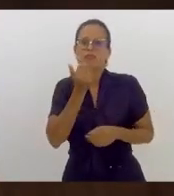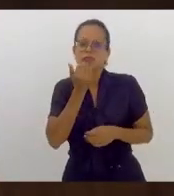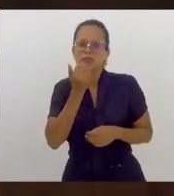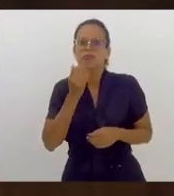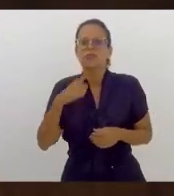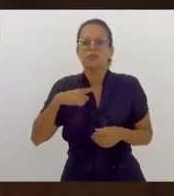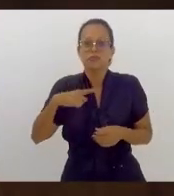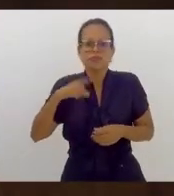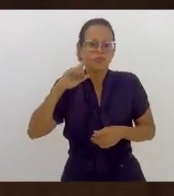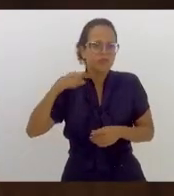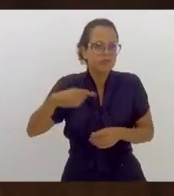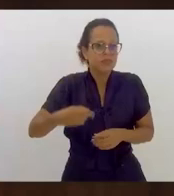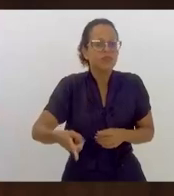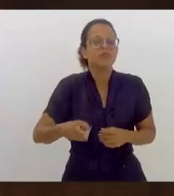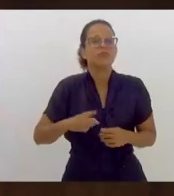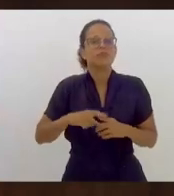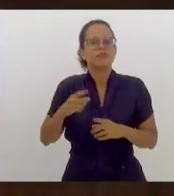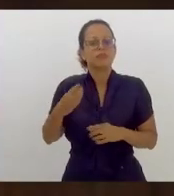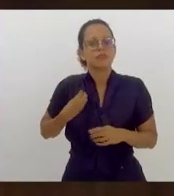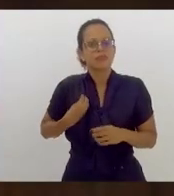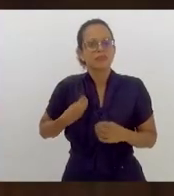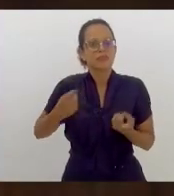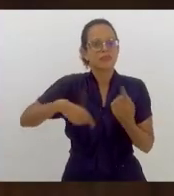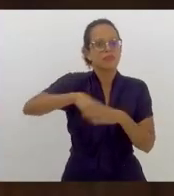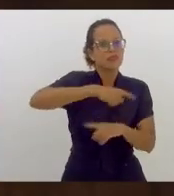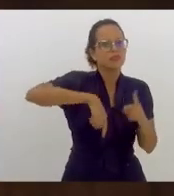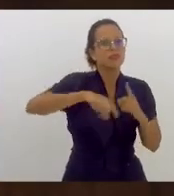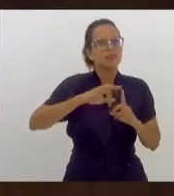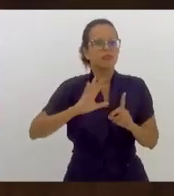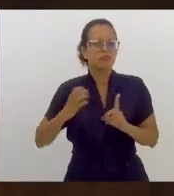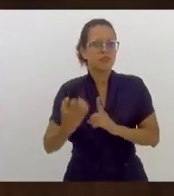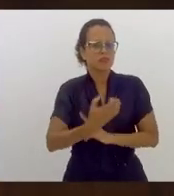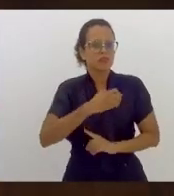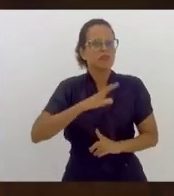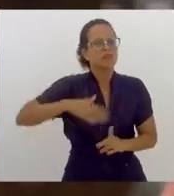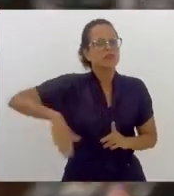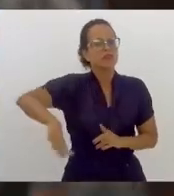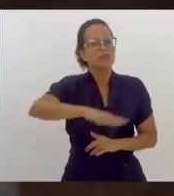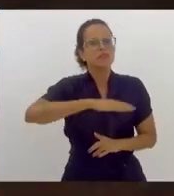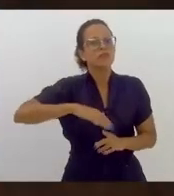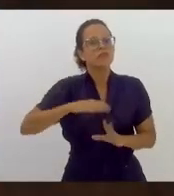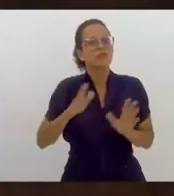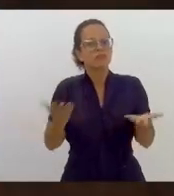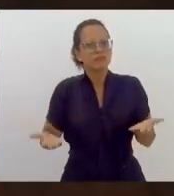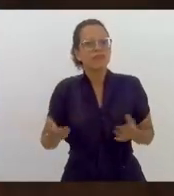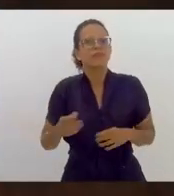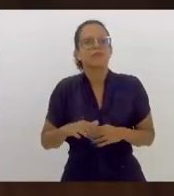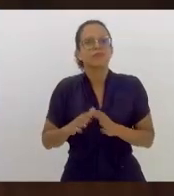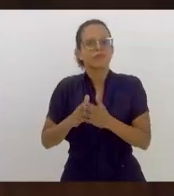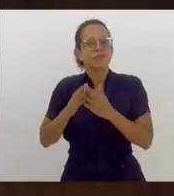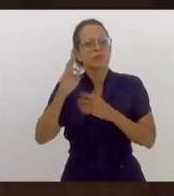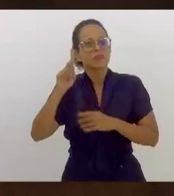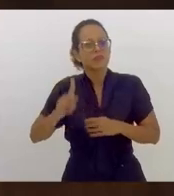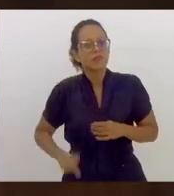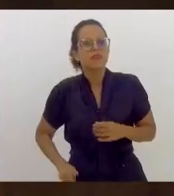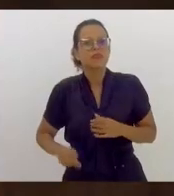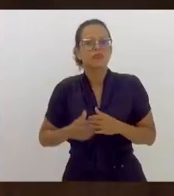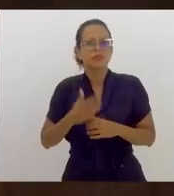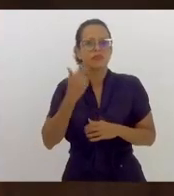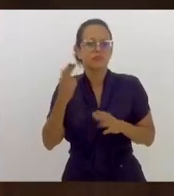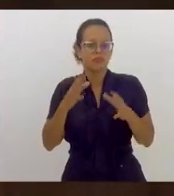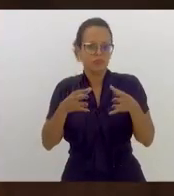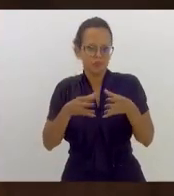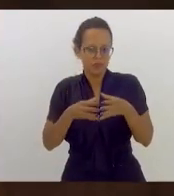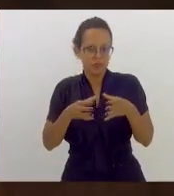o direito também ao convívio em comunidade. Então, presidente, em nome da nossa presidência da comissão, queria